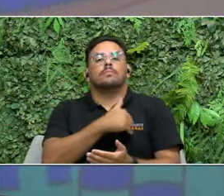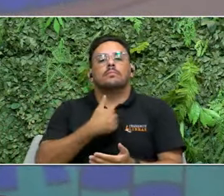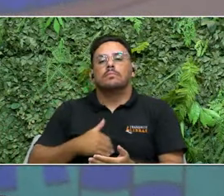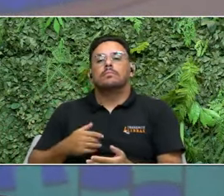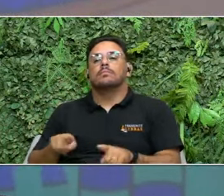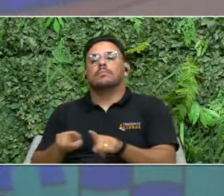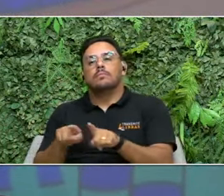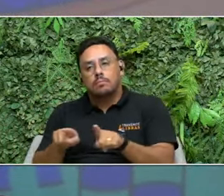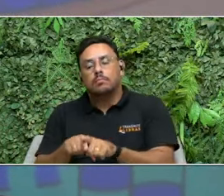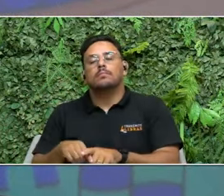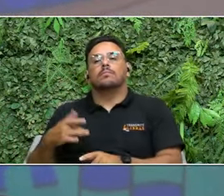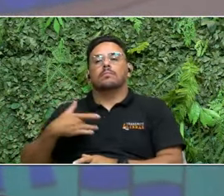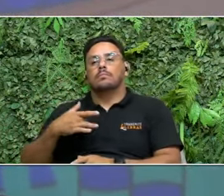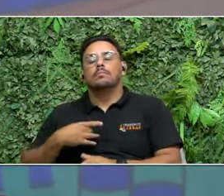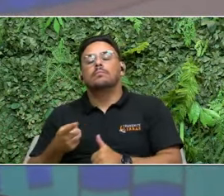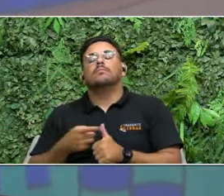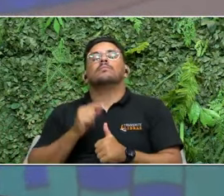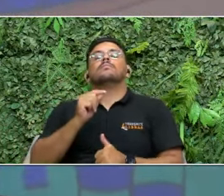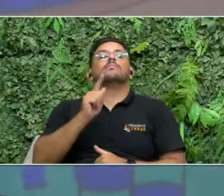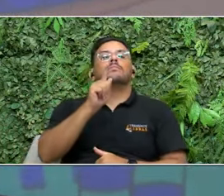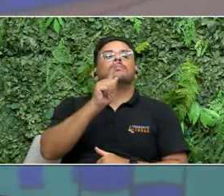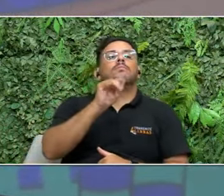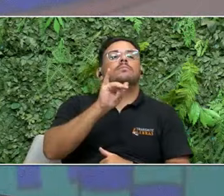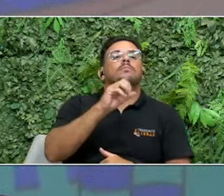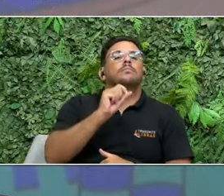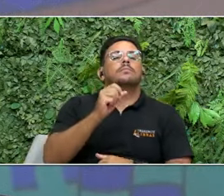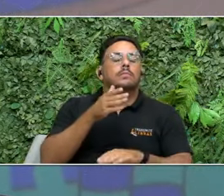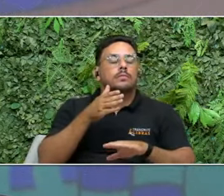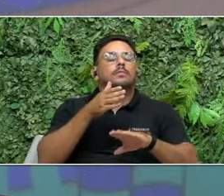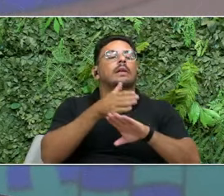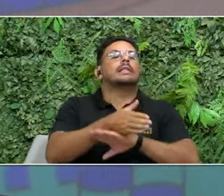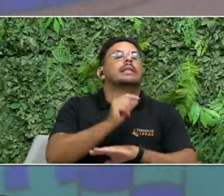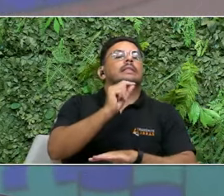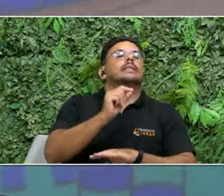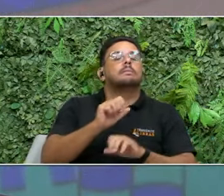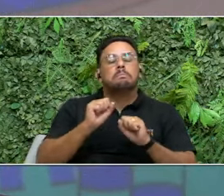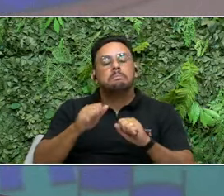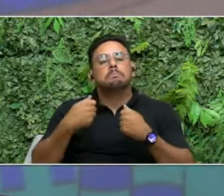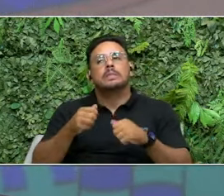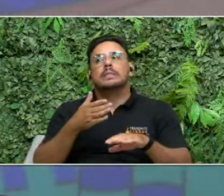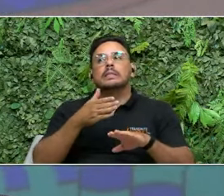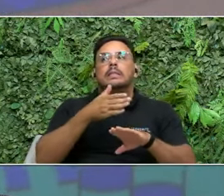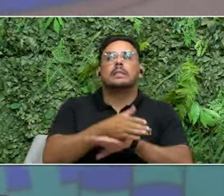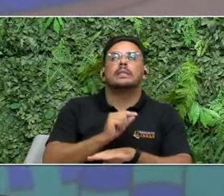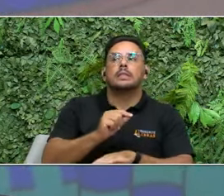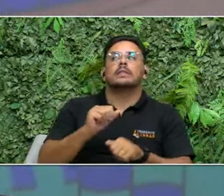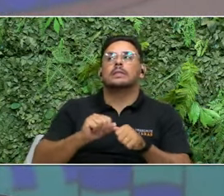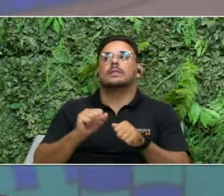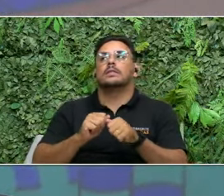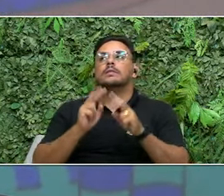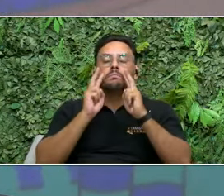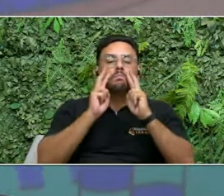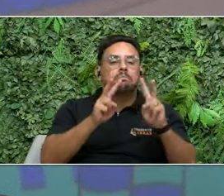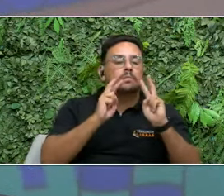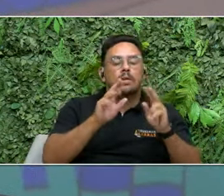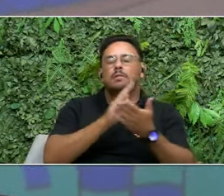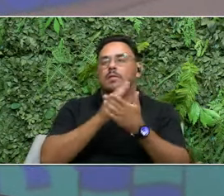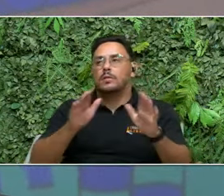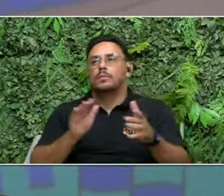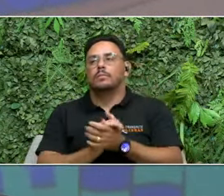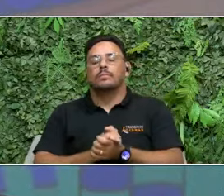Cruzeiro primeiro com você Gilber quem vai entrar Quem deveria entrar e quem vai só assistir o jogo